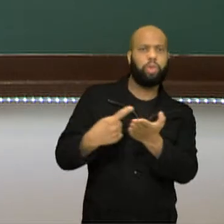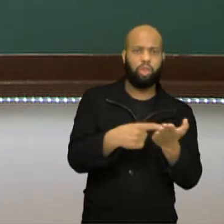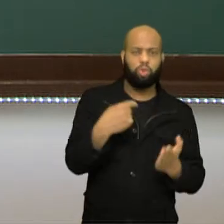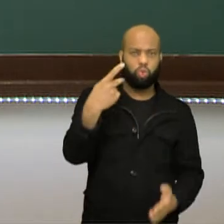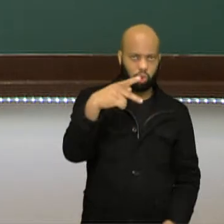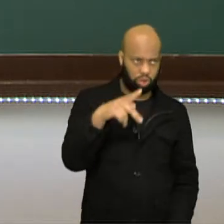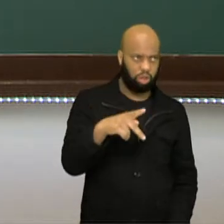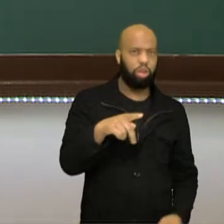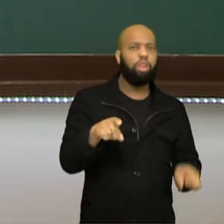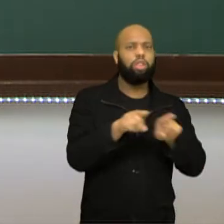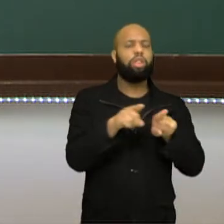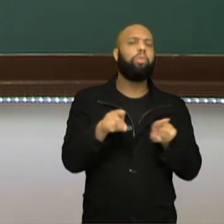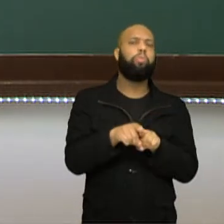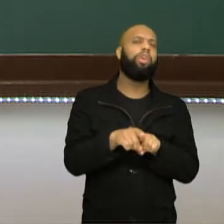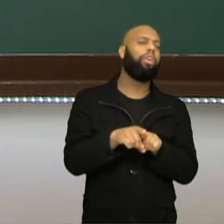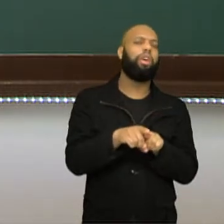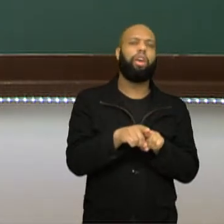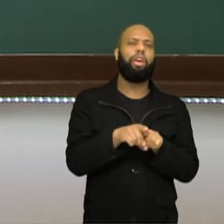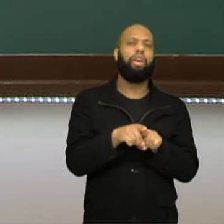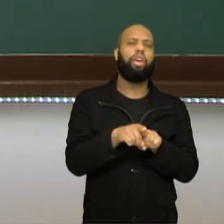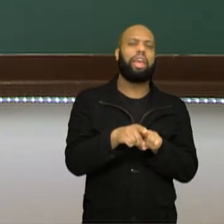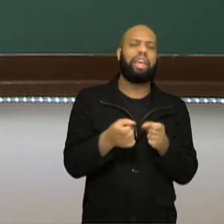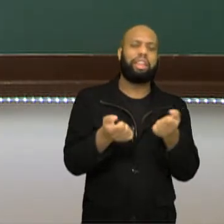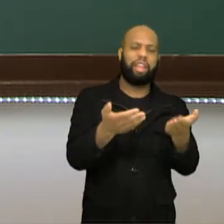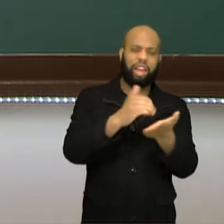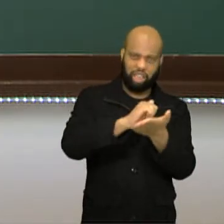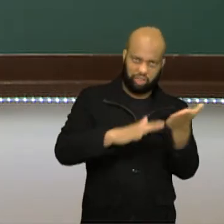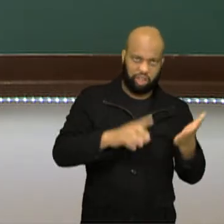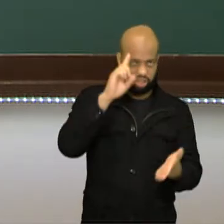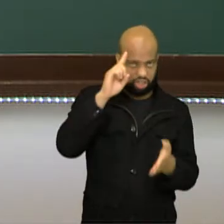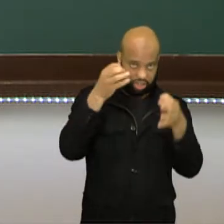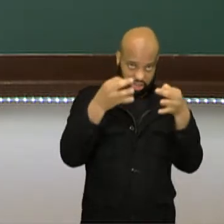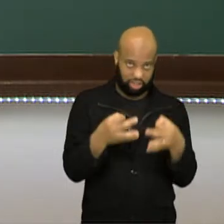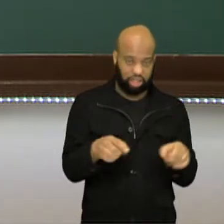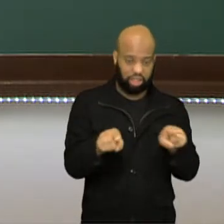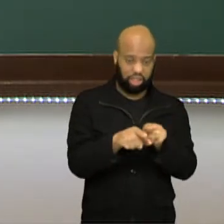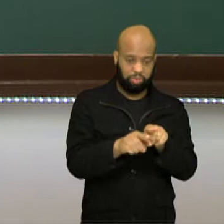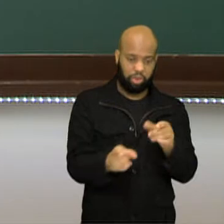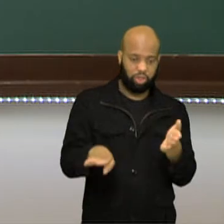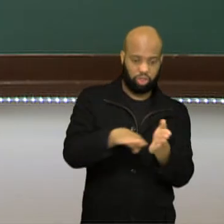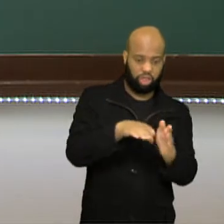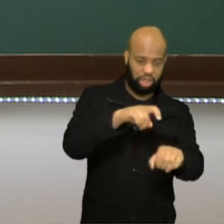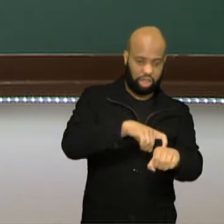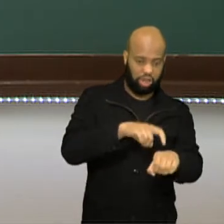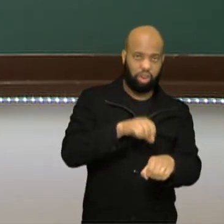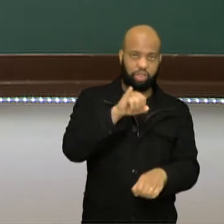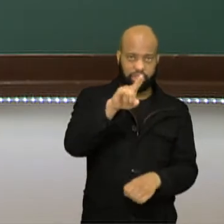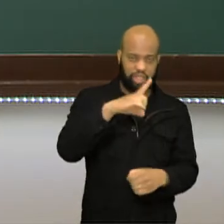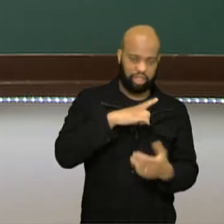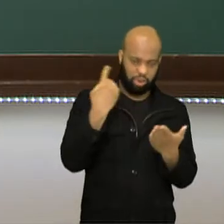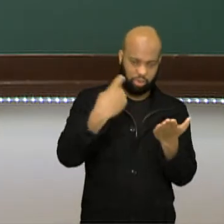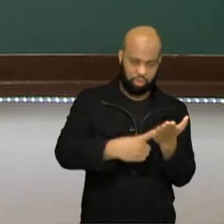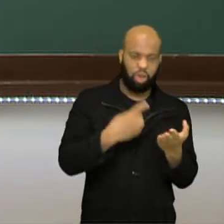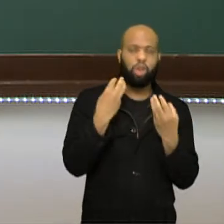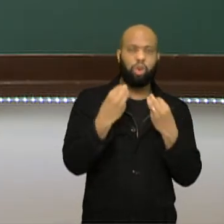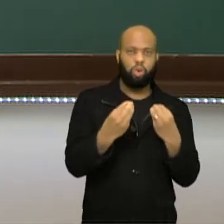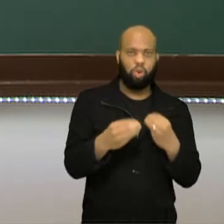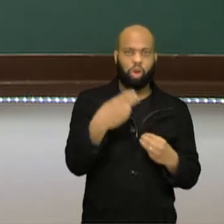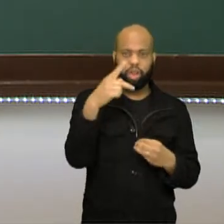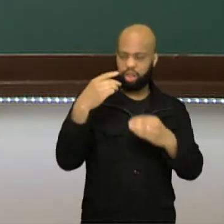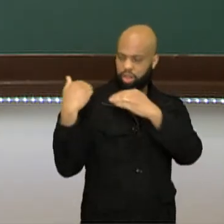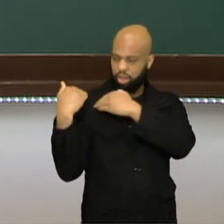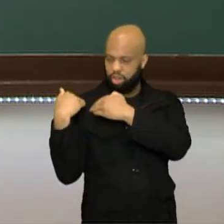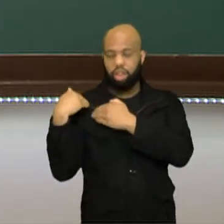compromissos, entregar as suas tarefas em dia, chegar no horário quando você tem um compromisso? Como é a sua